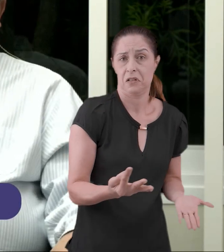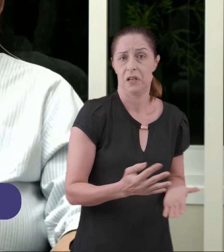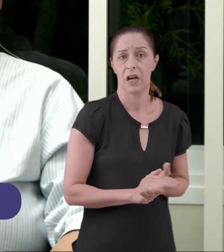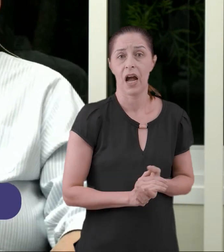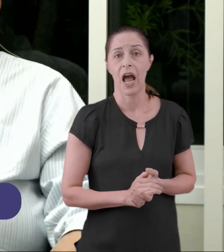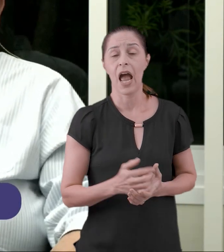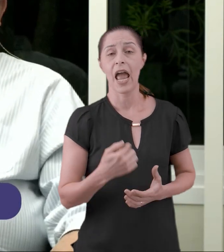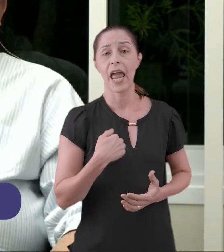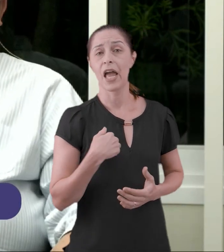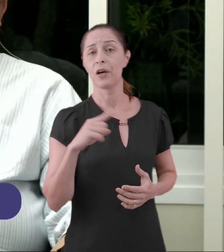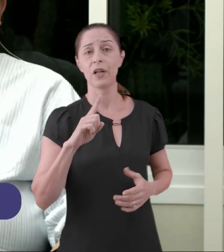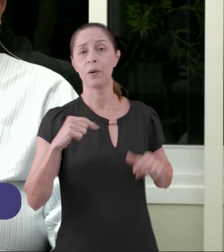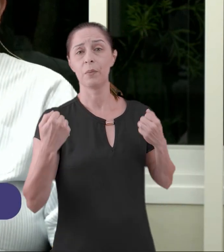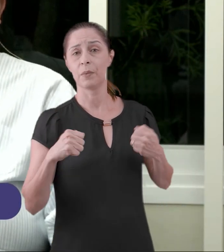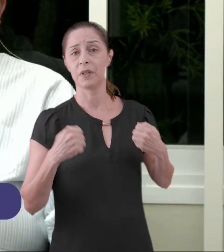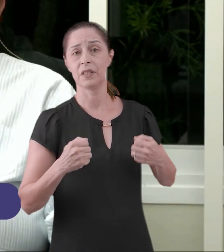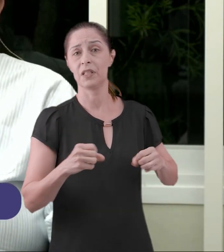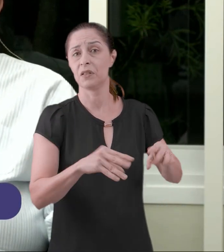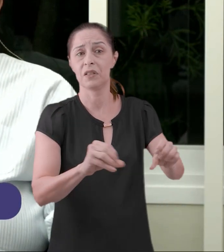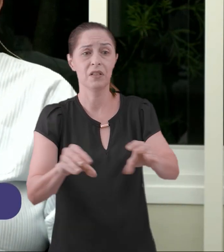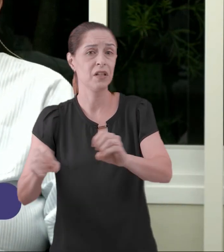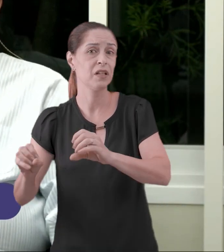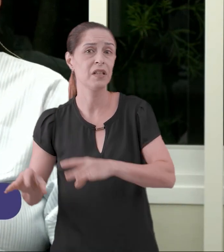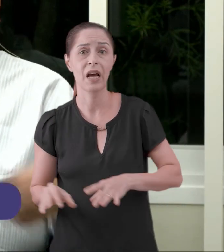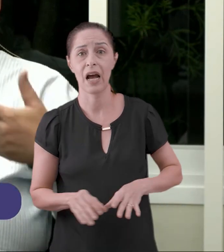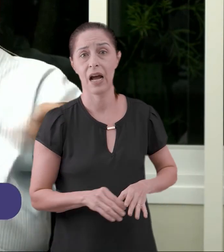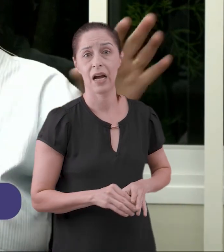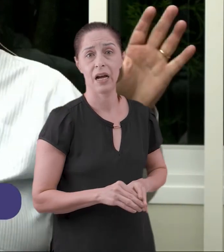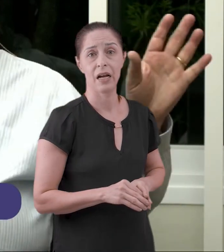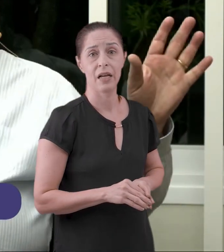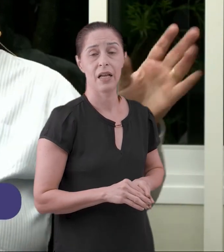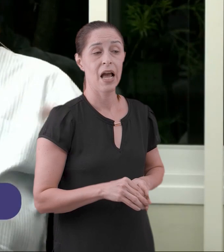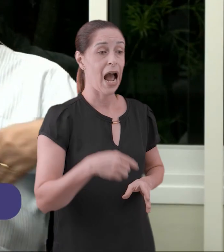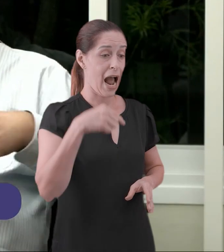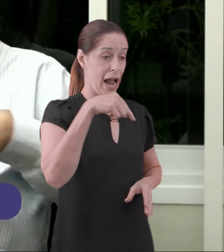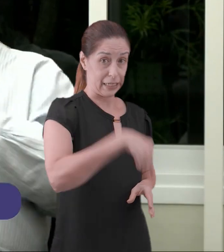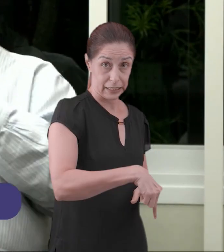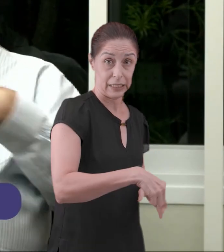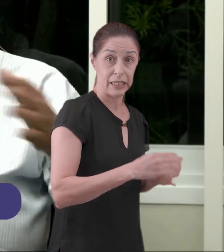para ninguém? Aqui a gente faz, né?